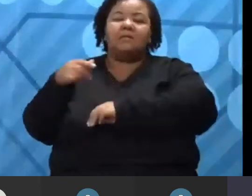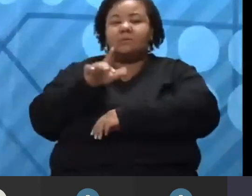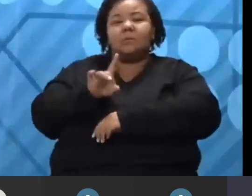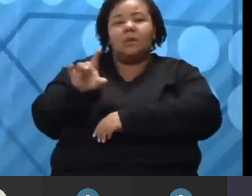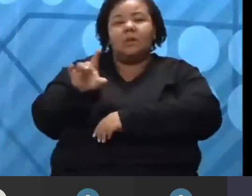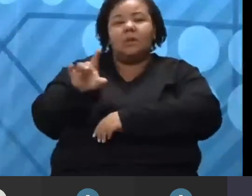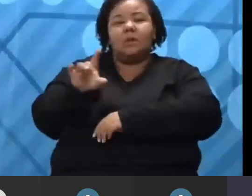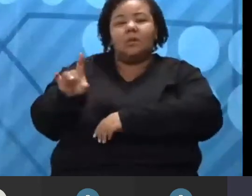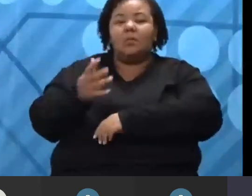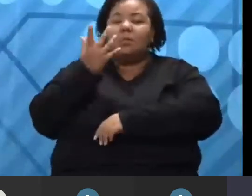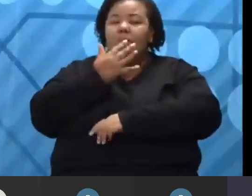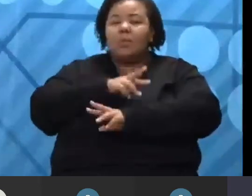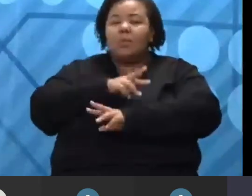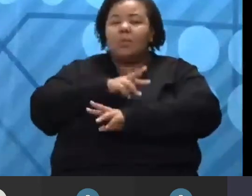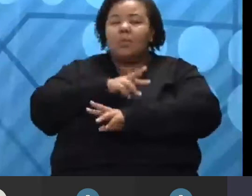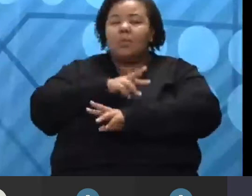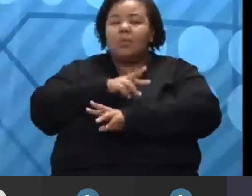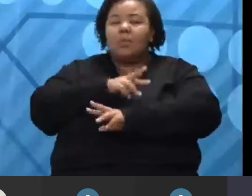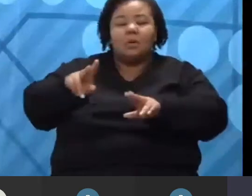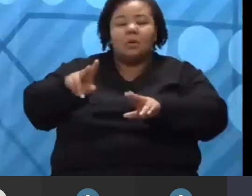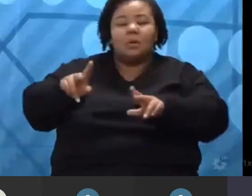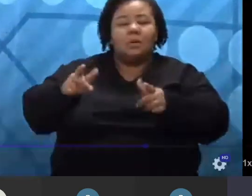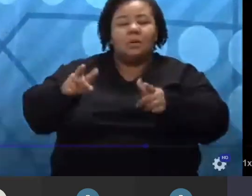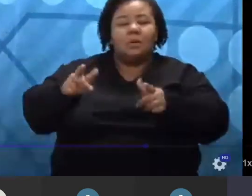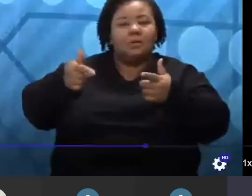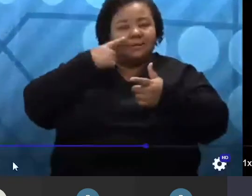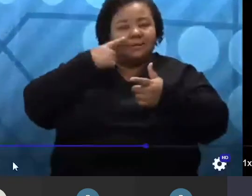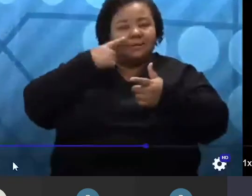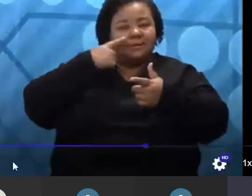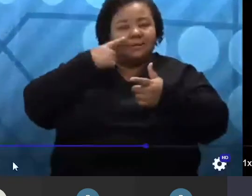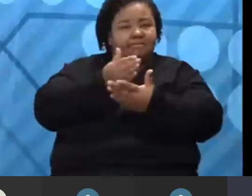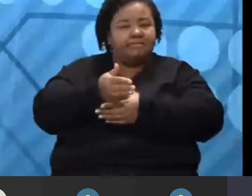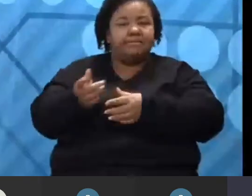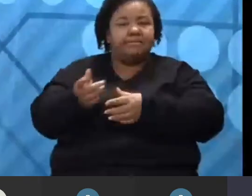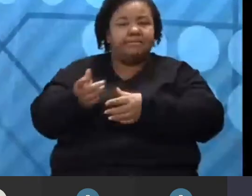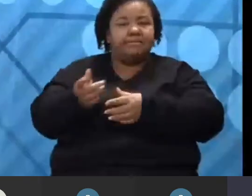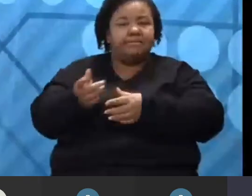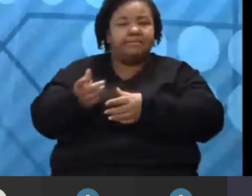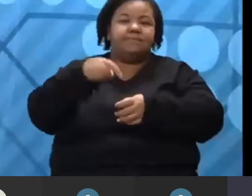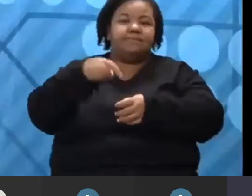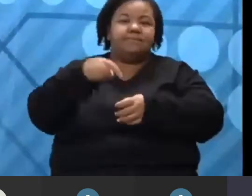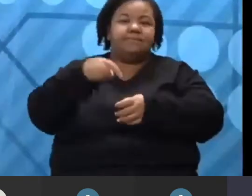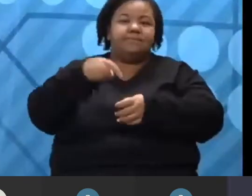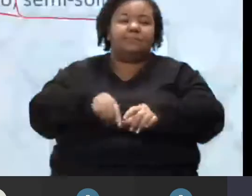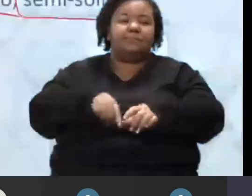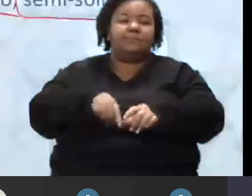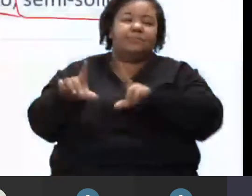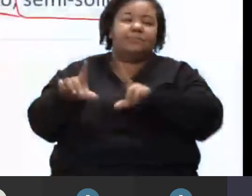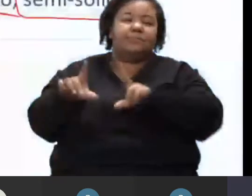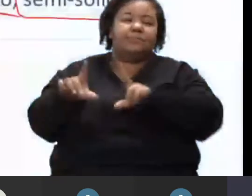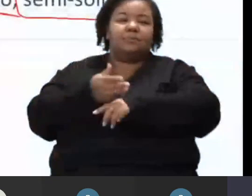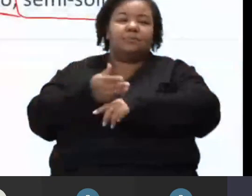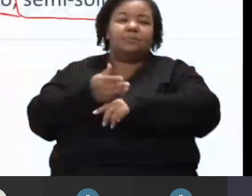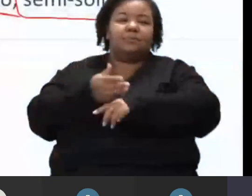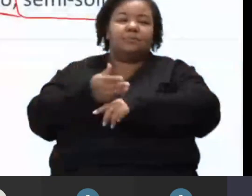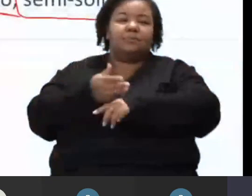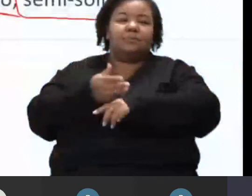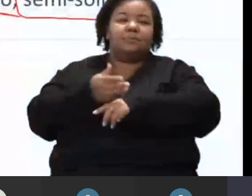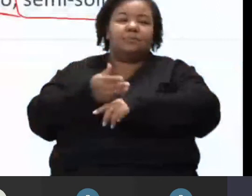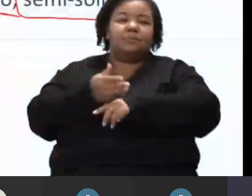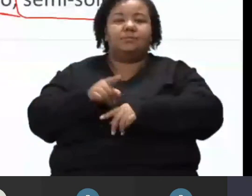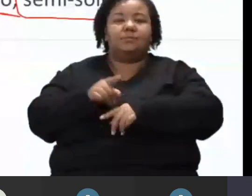diferente. E aí você consegue diferenciar esses micro-organismos. Voltando ao quadro, os meios de cultura, eles